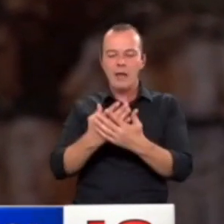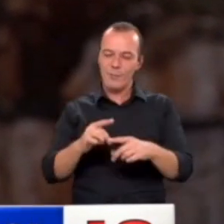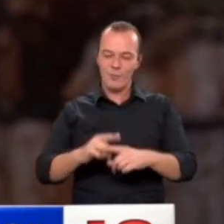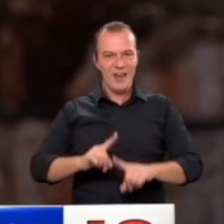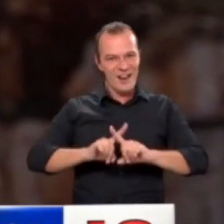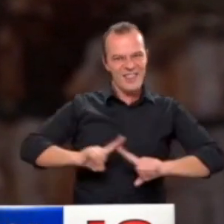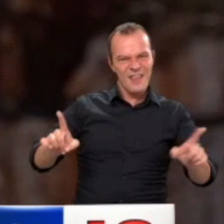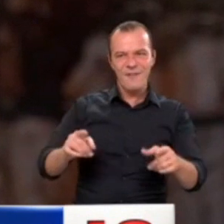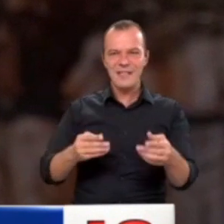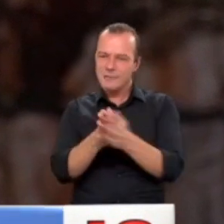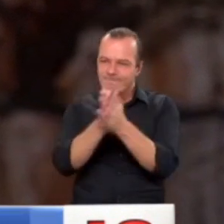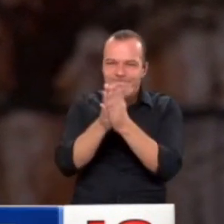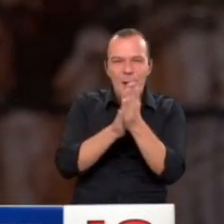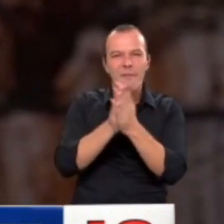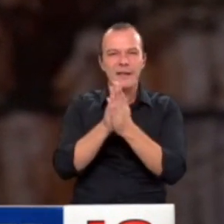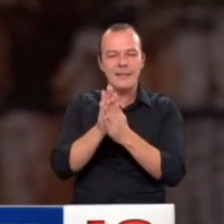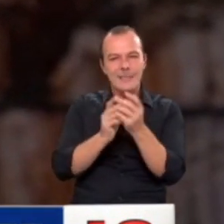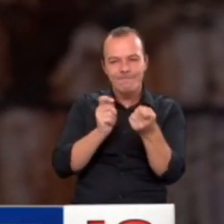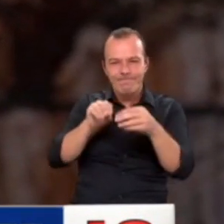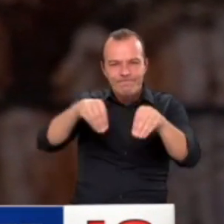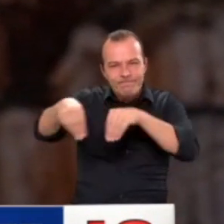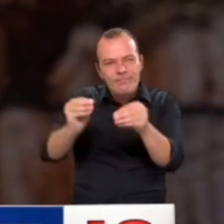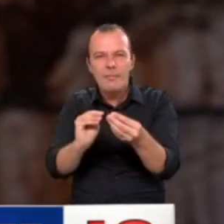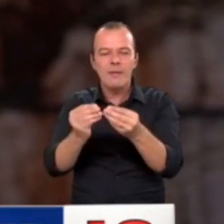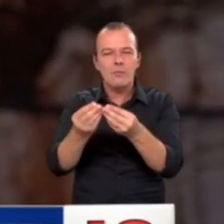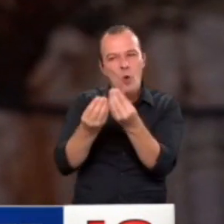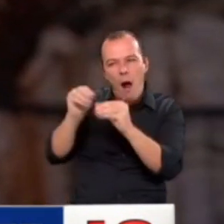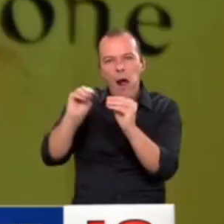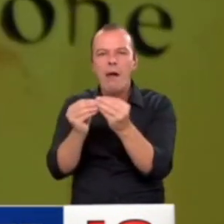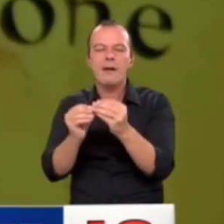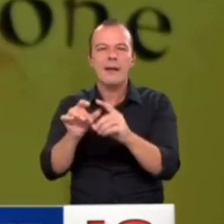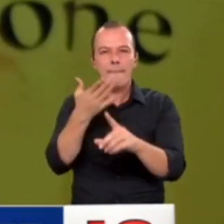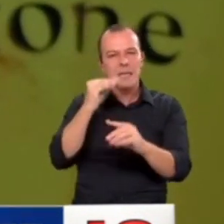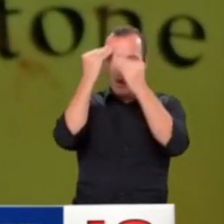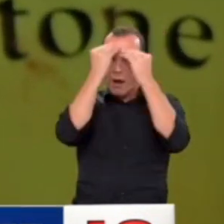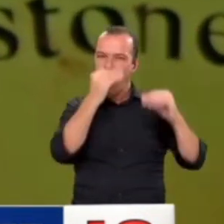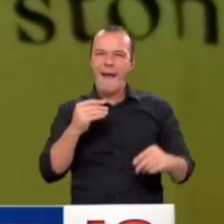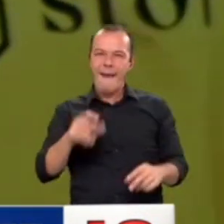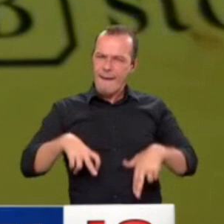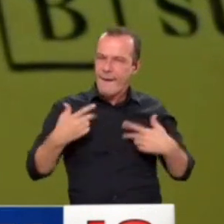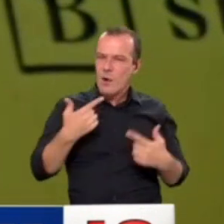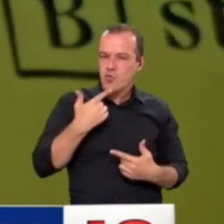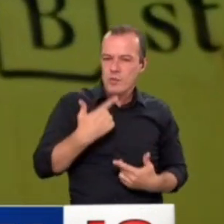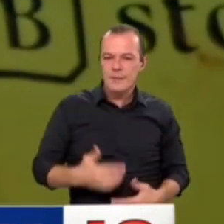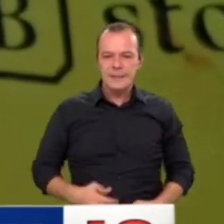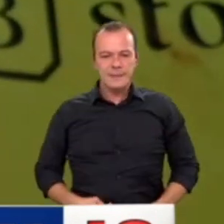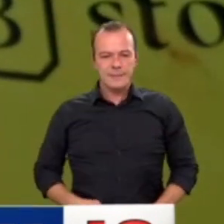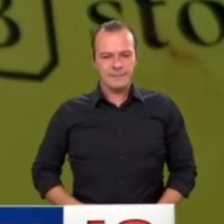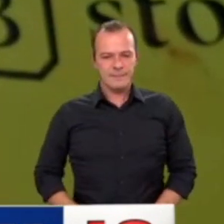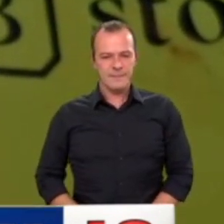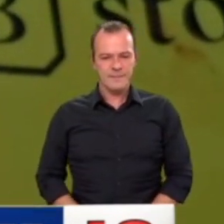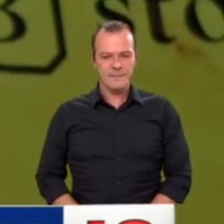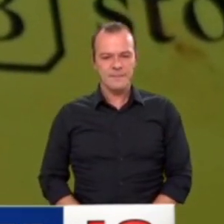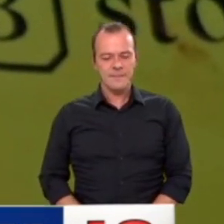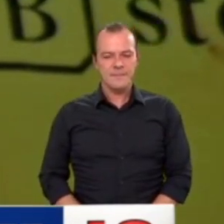e dar a alma e corpo a uma personagem que me parece que é rica. Eu não quero a Pedra Cinzenta. Então é a Pedra Cinzenta que vai